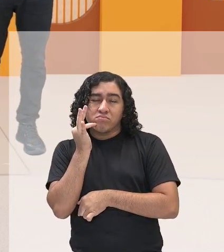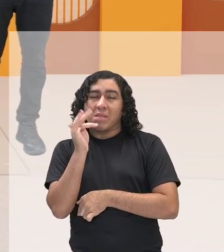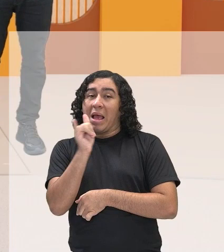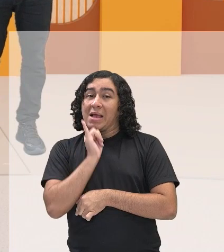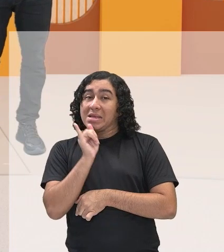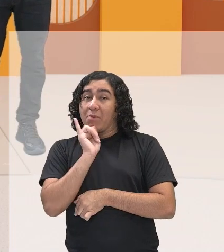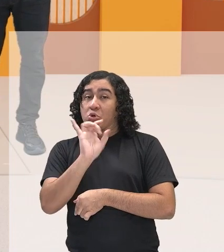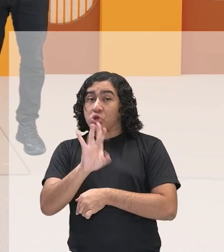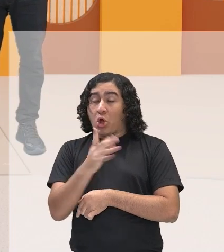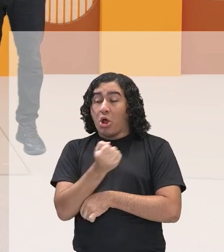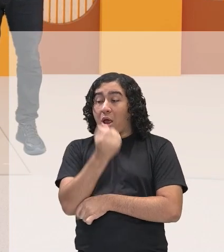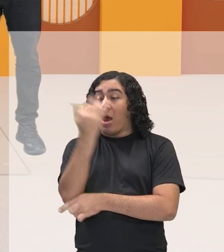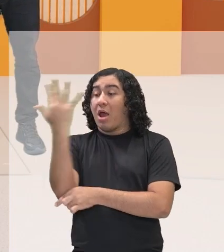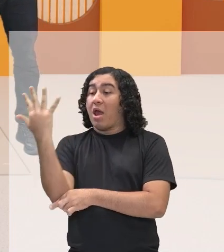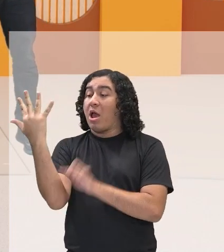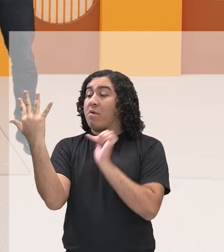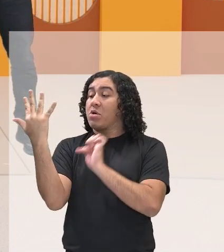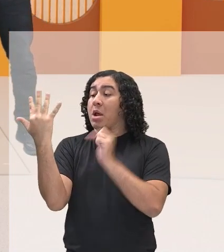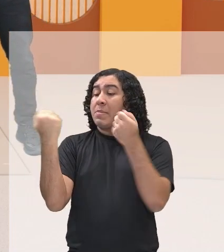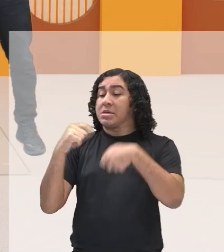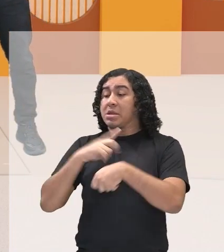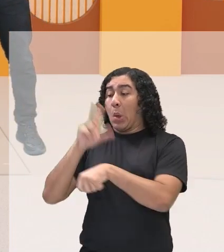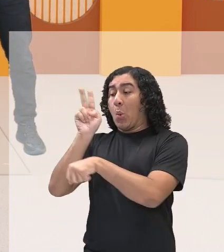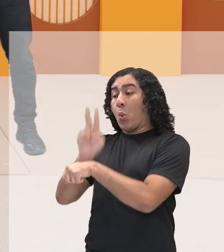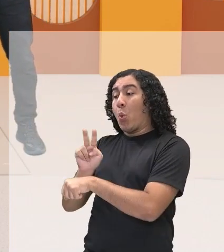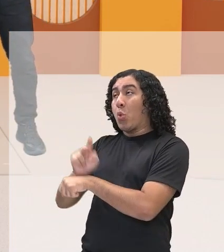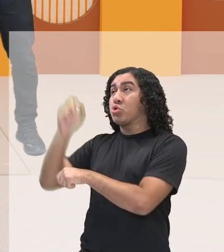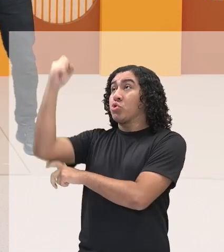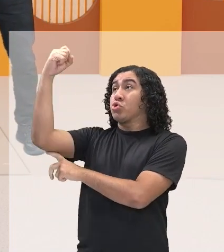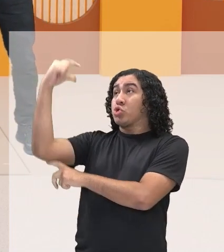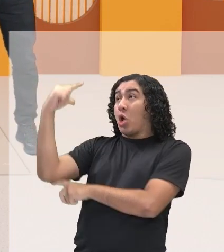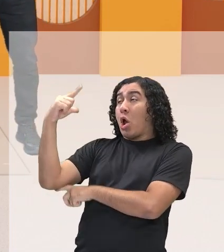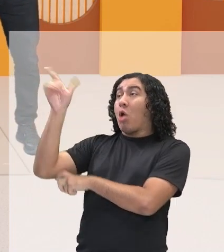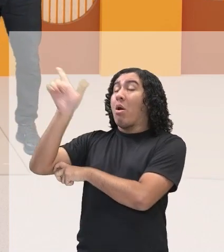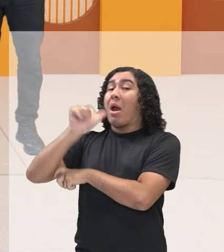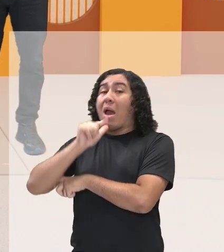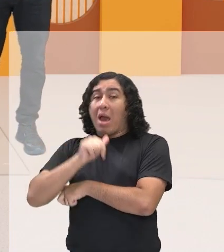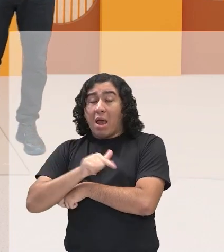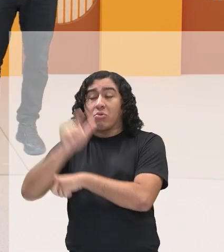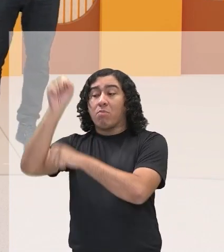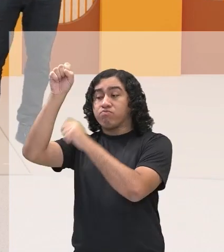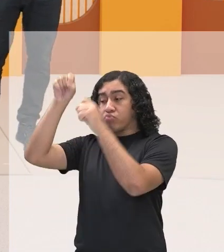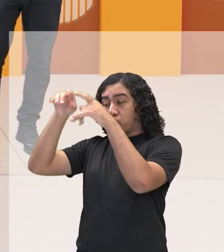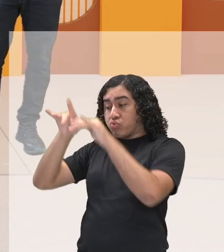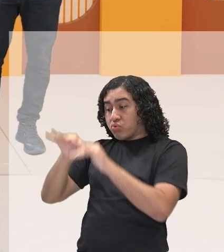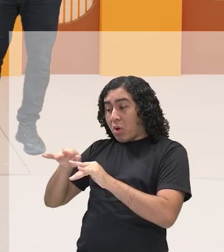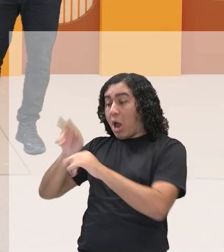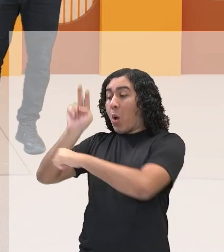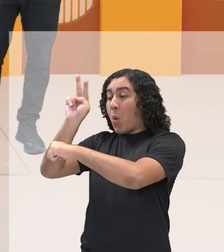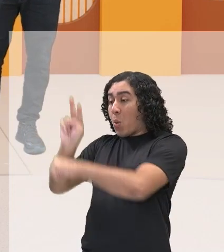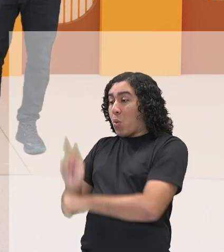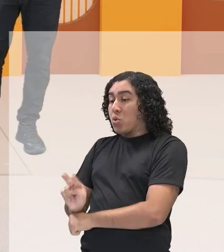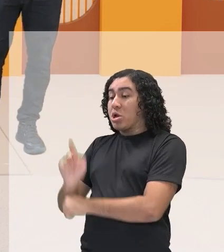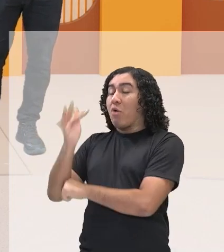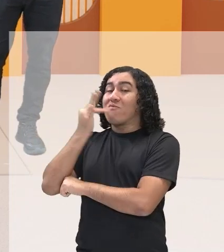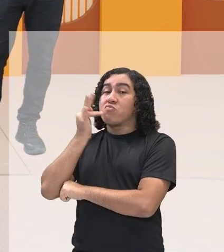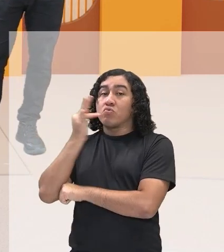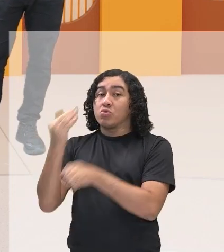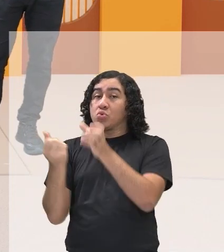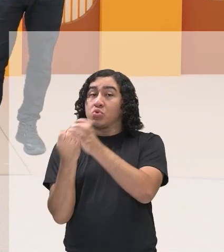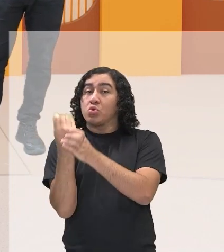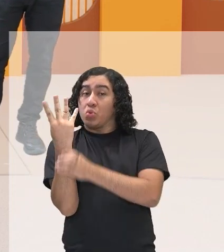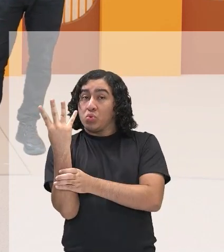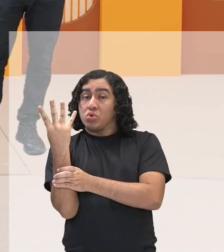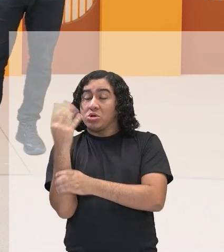árvore, como toda planta, tem que ser cultivada, pegar bastante sol, água, ser cuidada para que esses frutos apareçam,